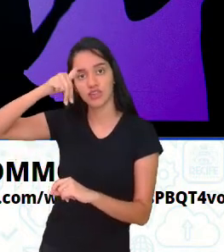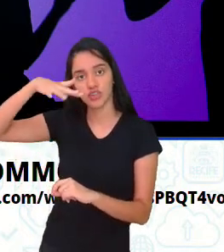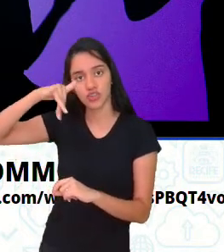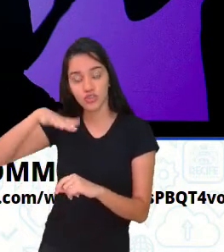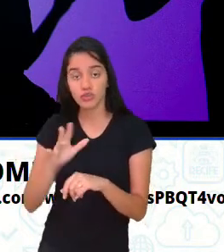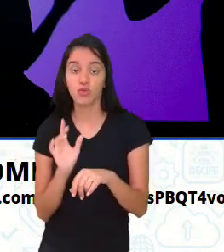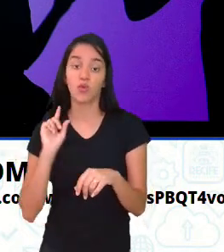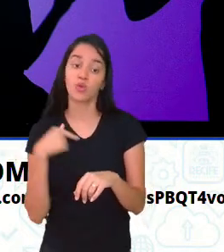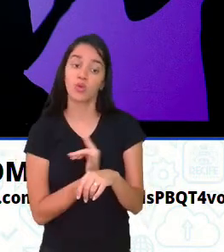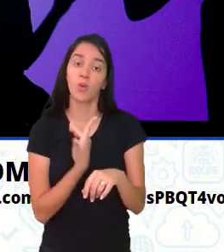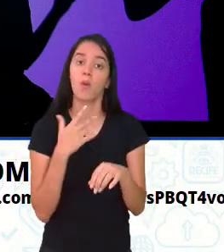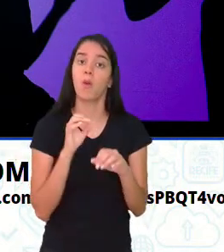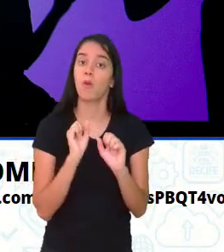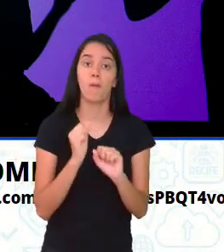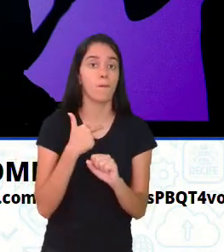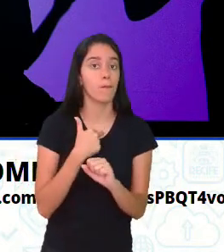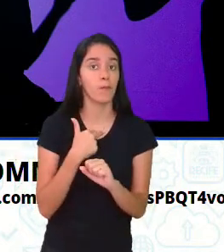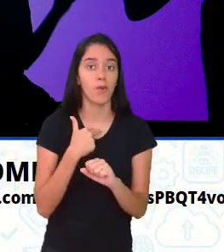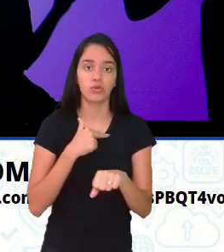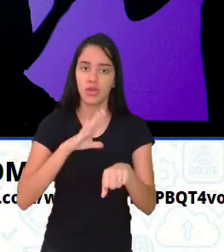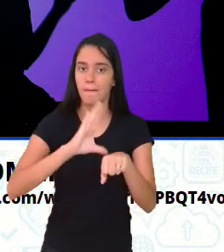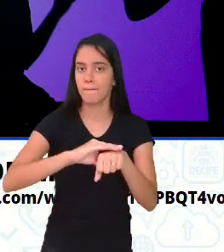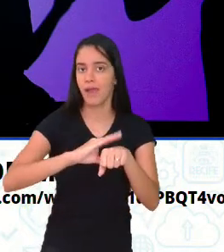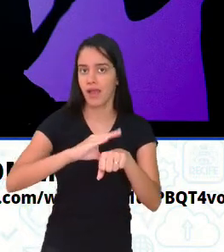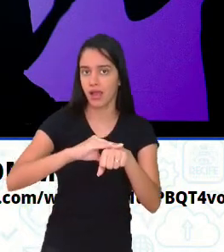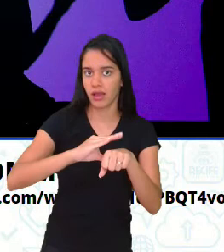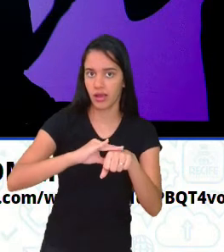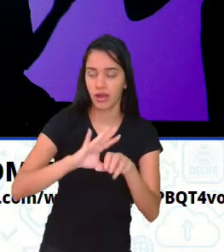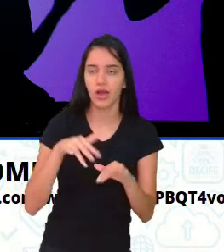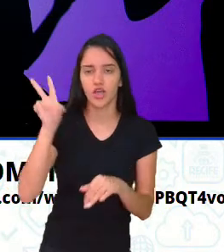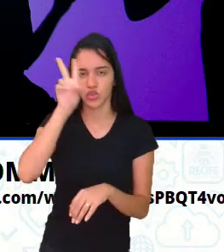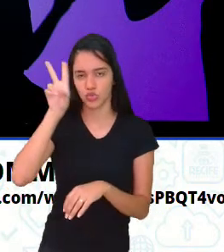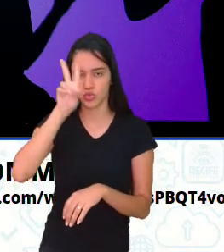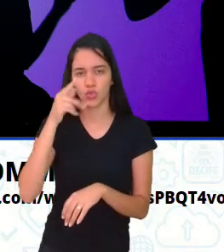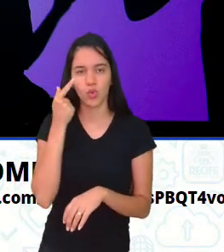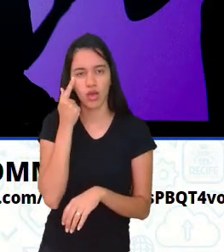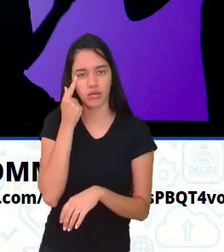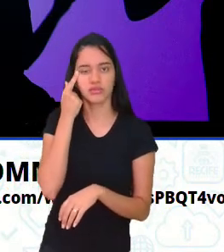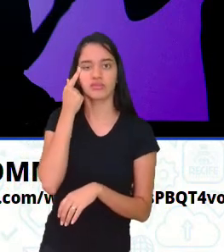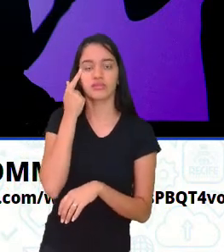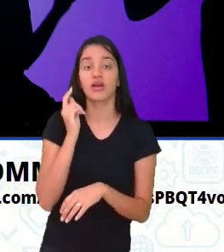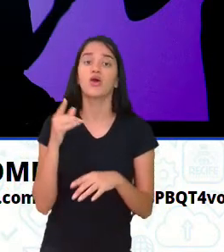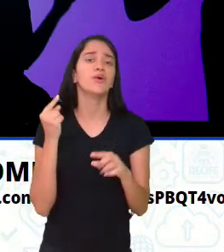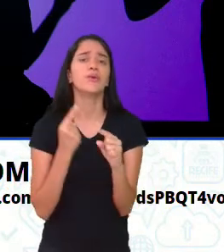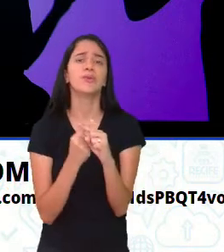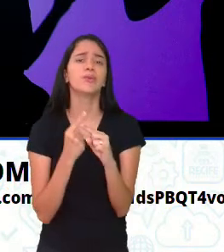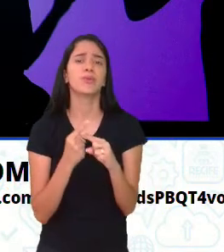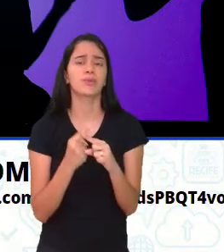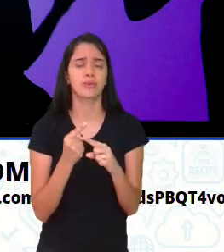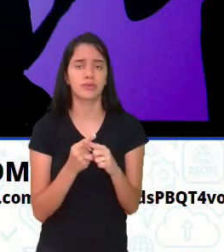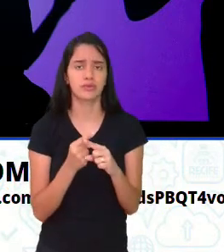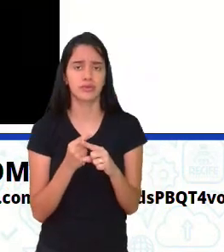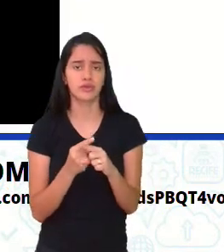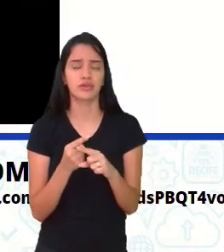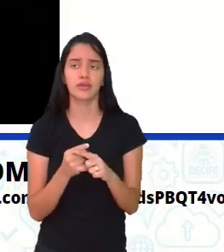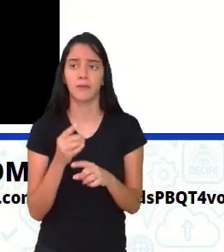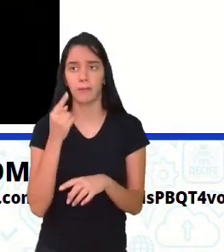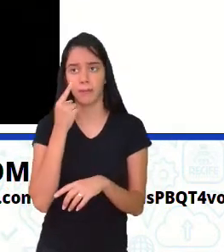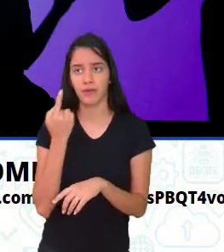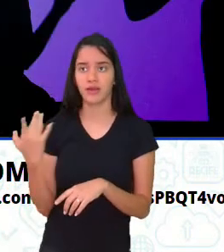pegar. Tamanha sua relevância na história chinesa. Olha só, gente. Por quê? Por que essa